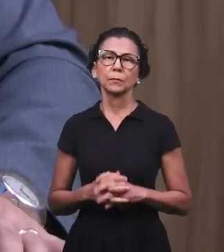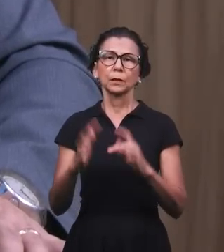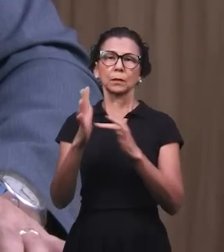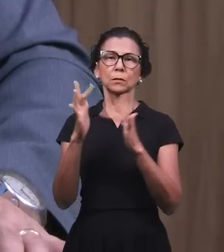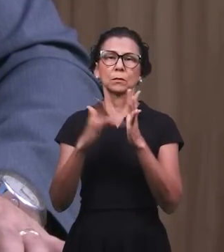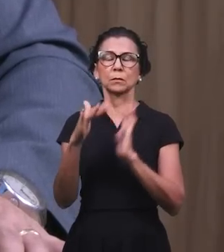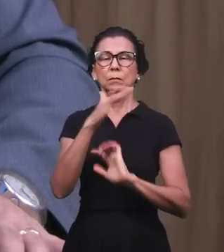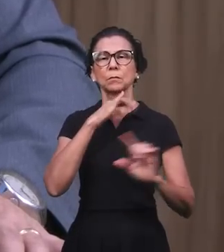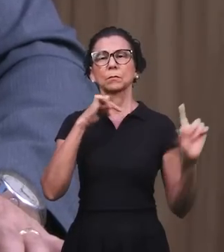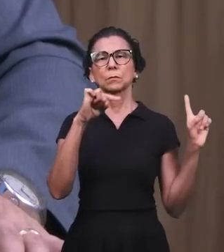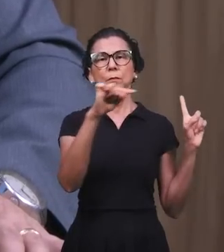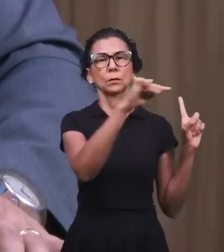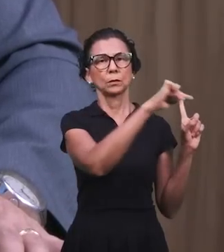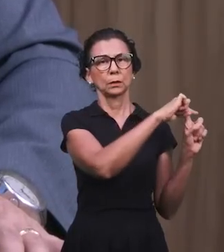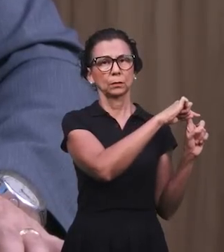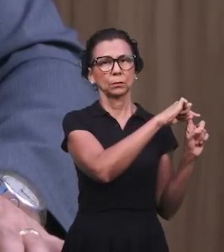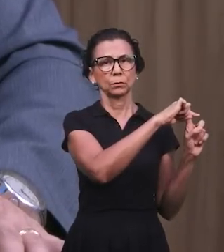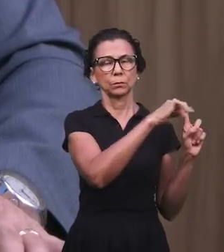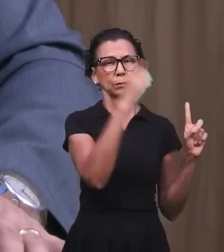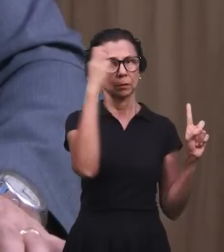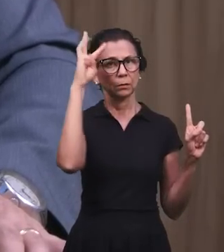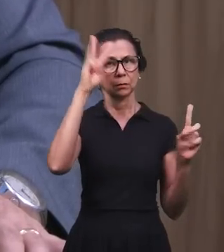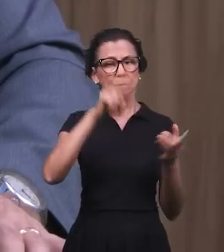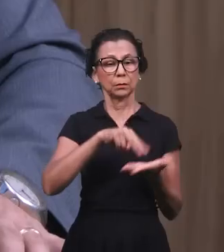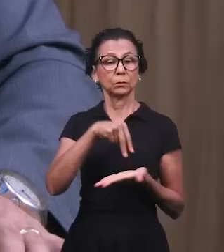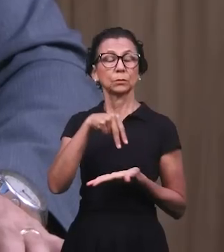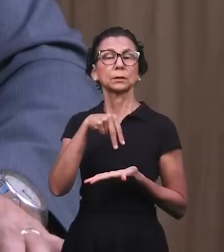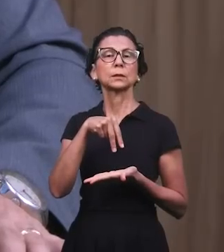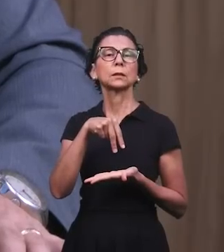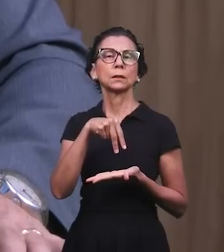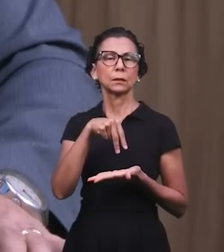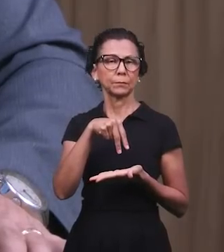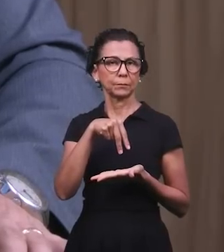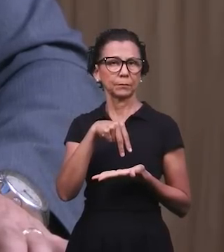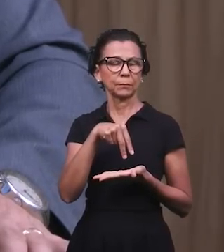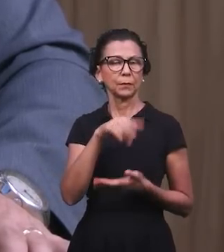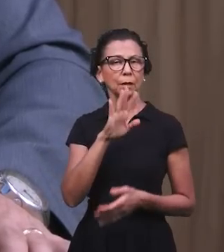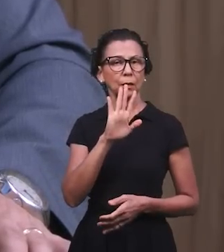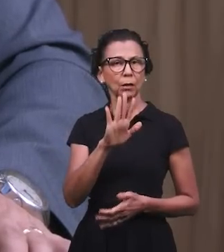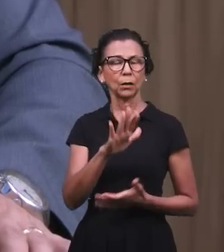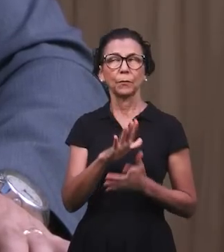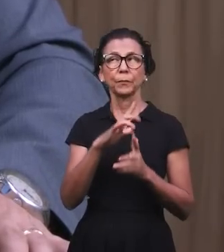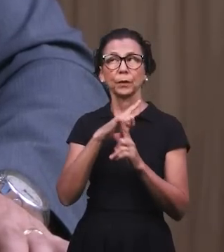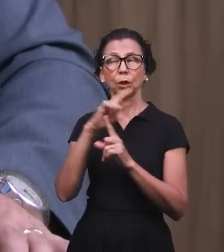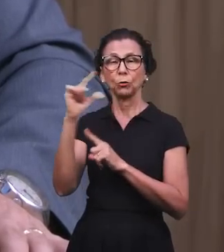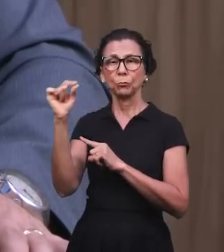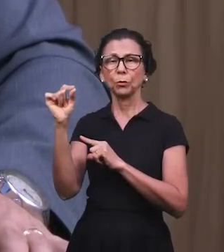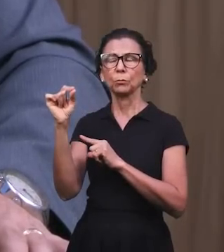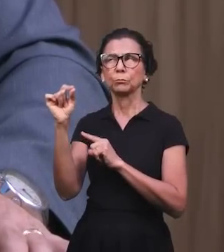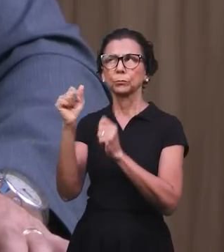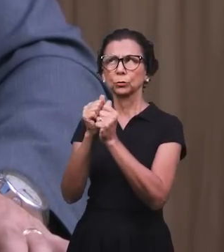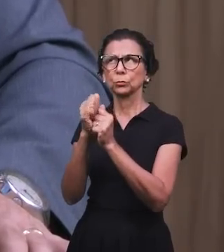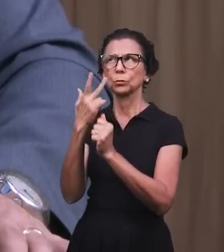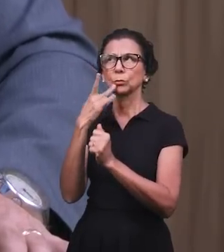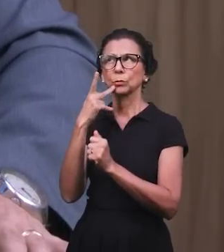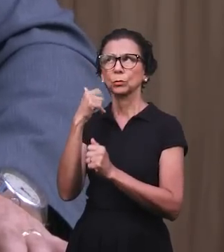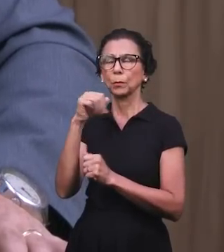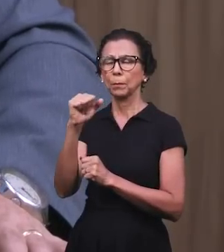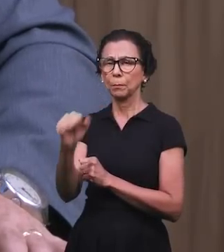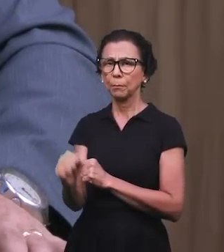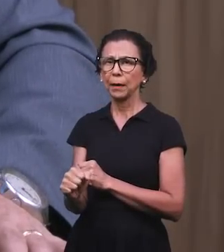cruz, ele ressuscita ao terceiro dia, e ele diz, olha, eu vou para o Pai vos preparar lugar, mas não vos